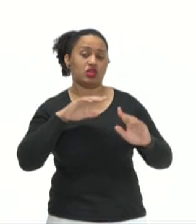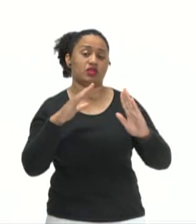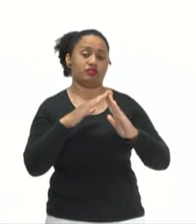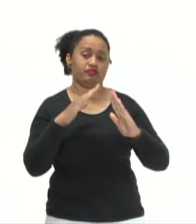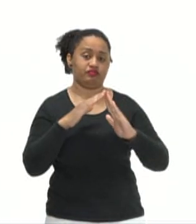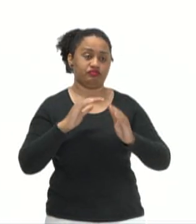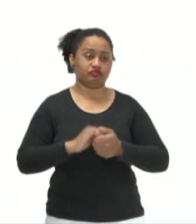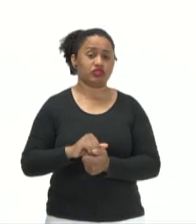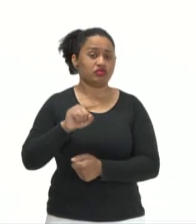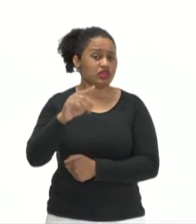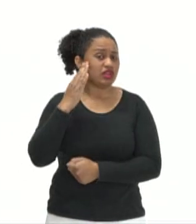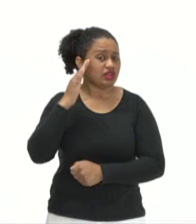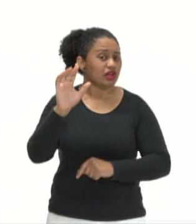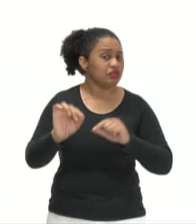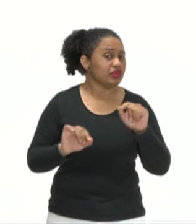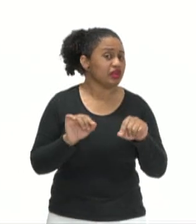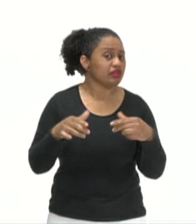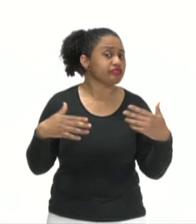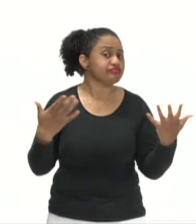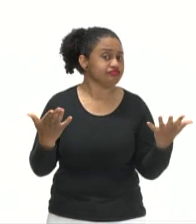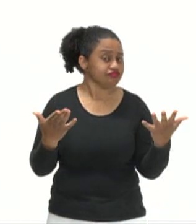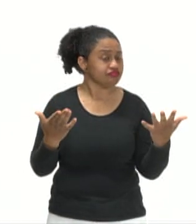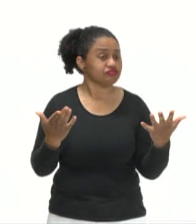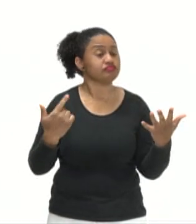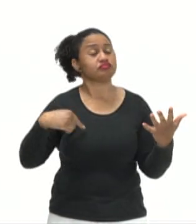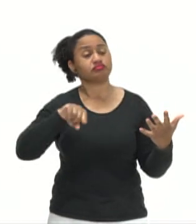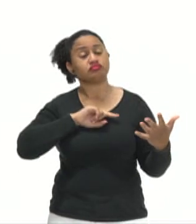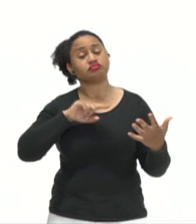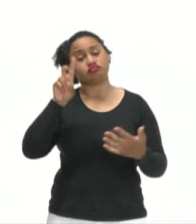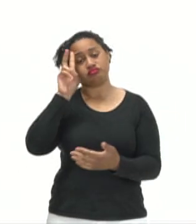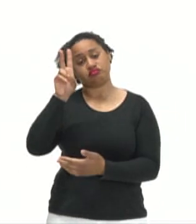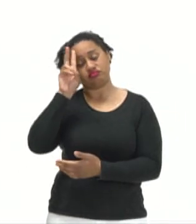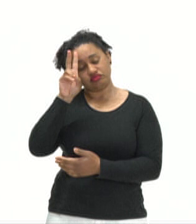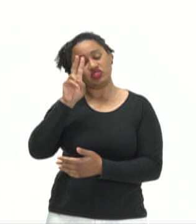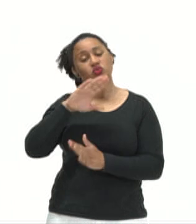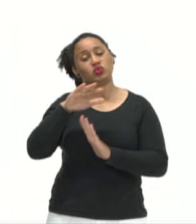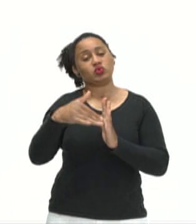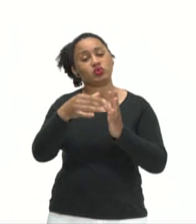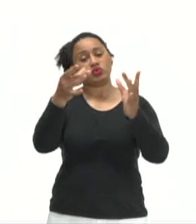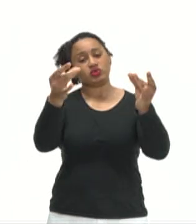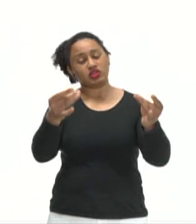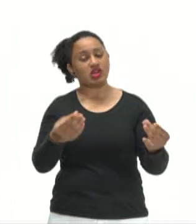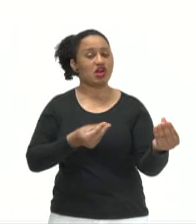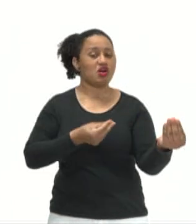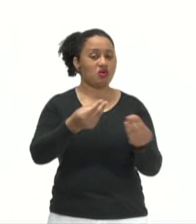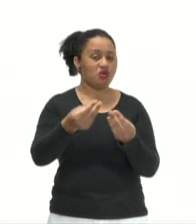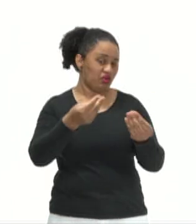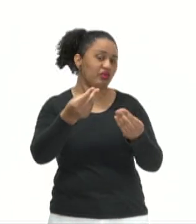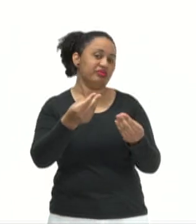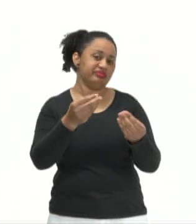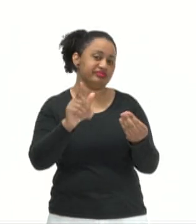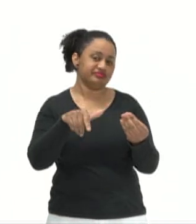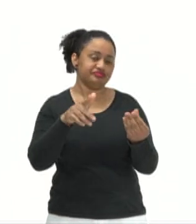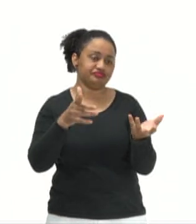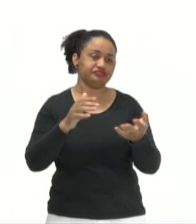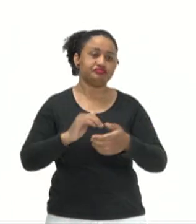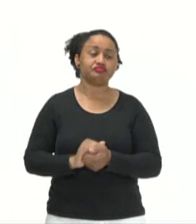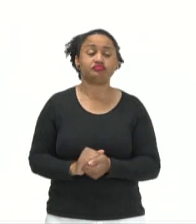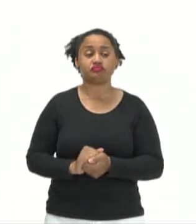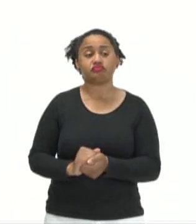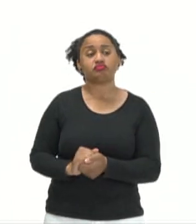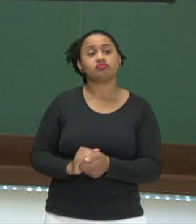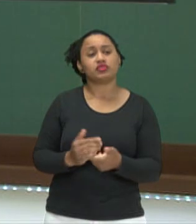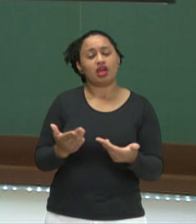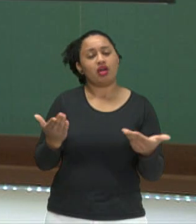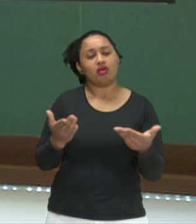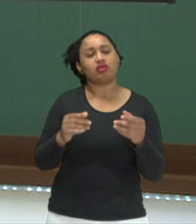o que é um prisma? Daqui a pouquinho a gente vai relembrar todos os detalhes e como definir um prisma. Você sabe como, agora